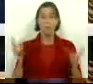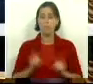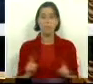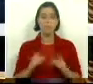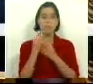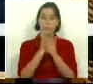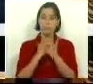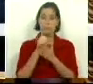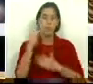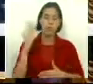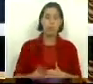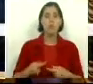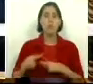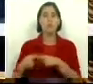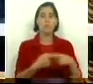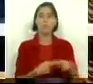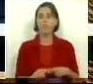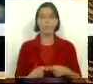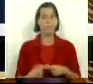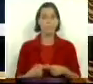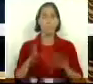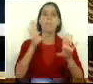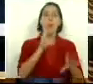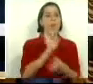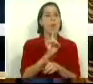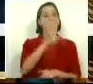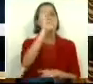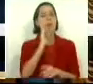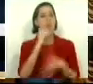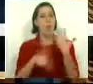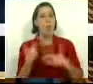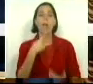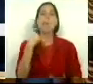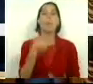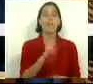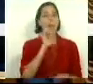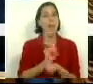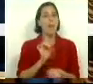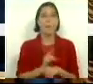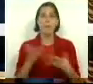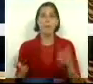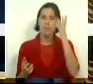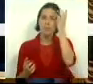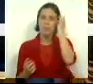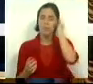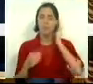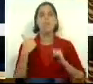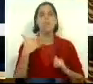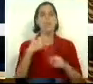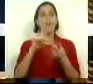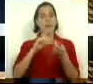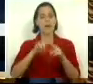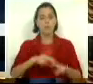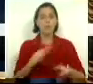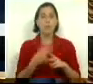de maneira nenhuma a justiça distributiva. Mesmo assim, o Governo continua a dizer que vai reforçar